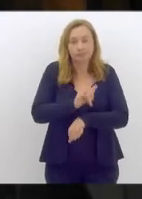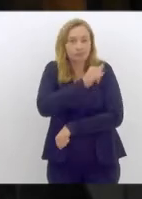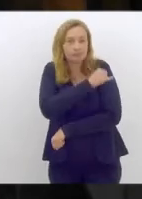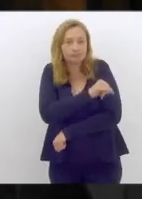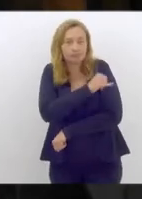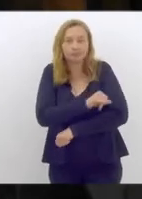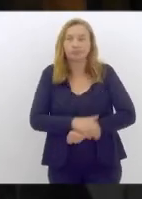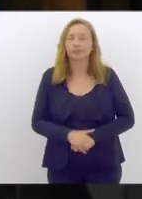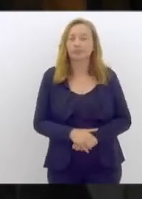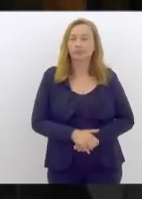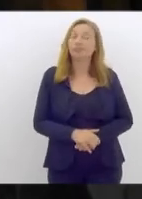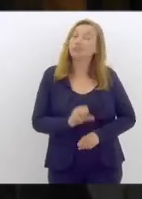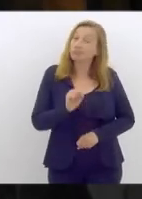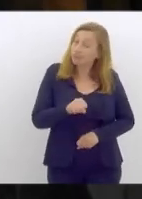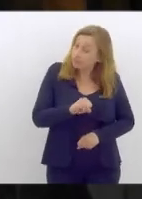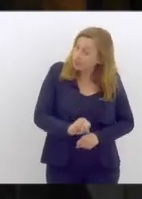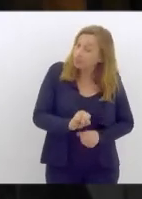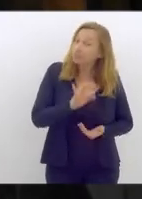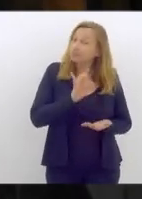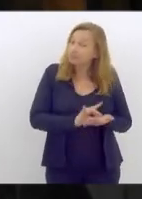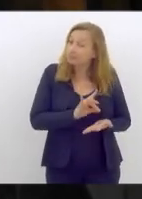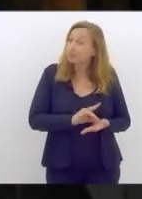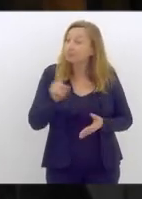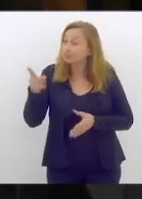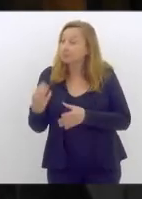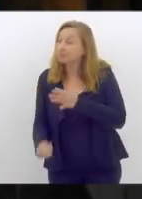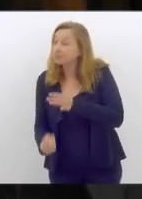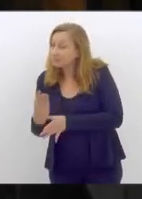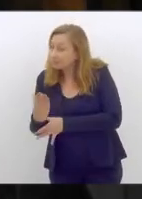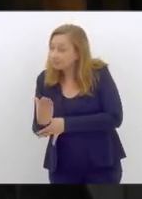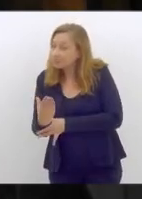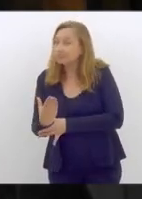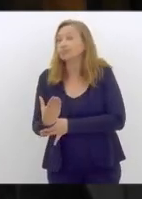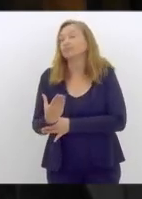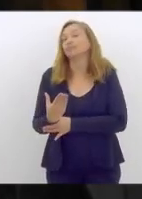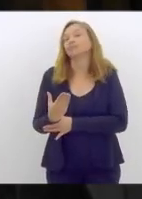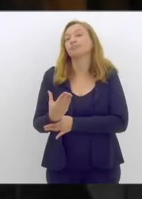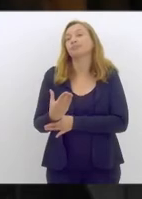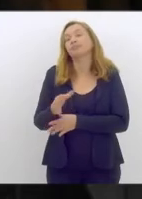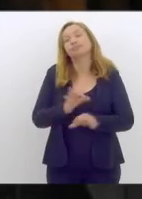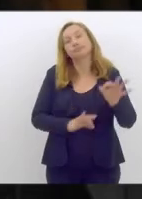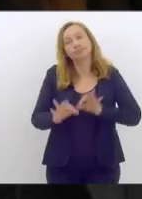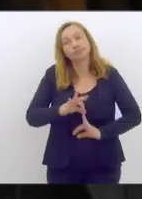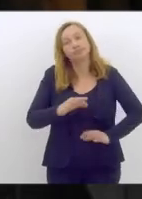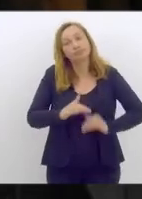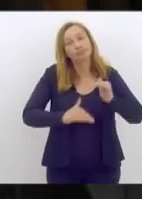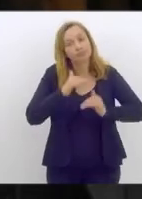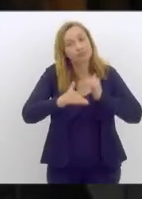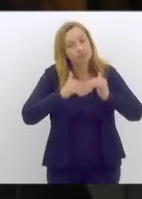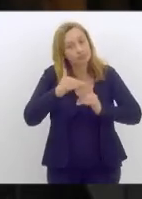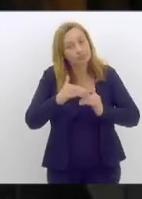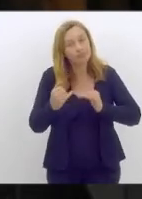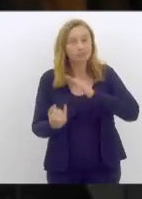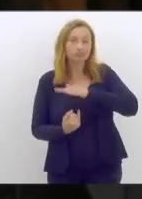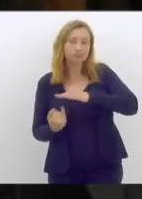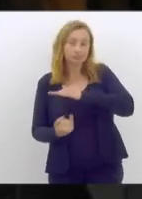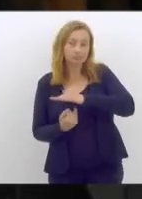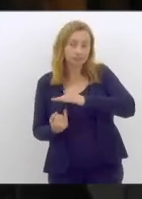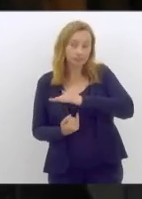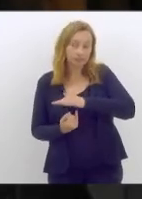Janeiro se realmente ela produziu esse plano de desenvolvimento institucional